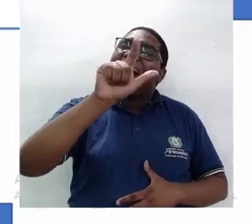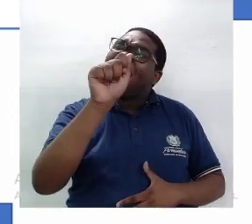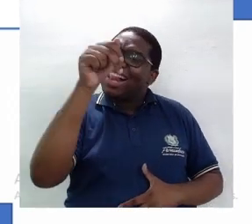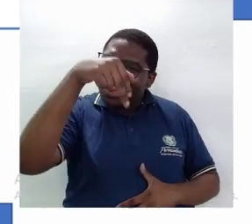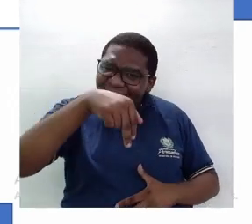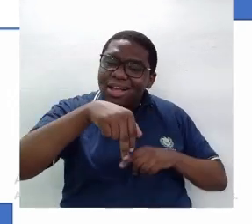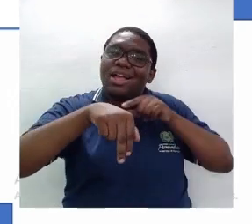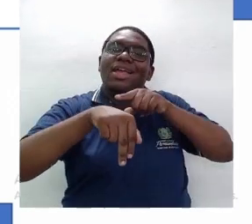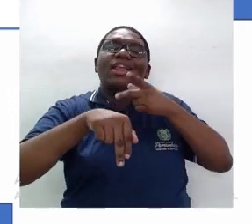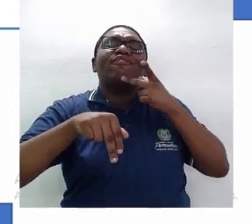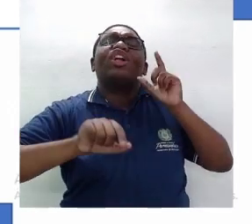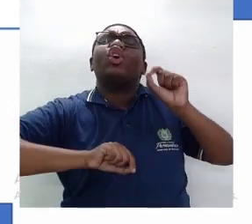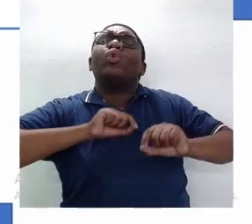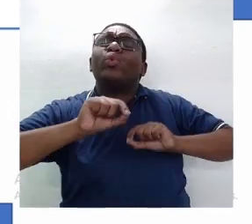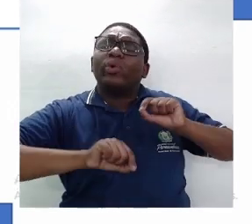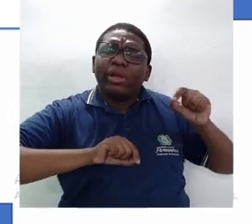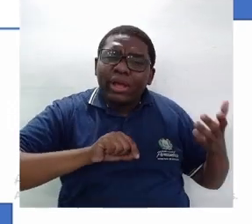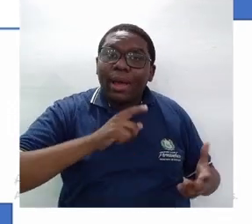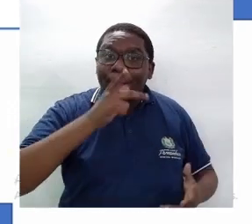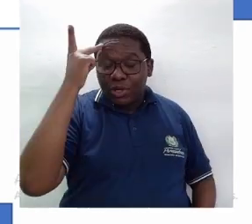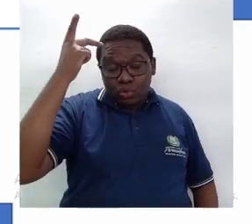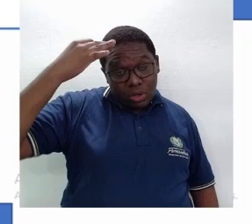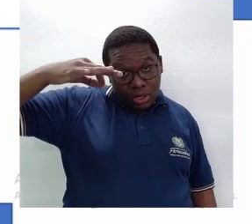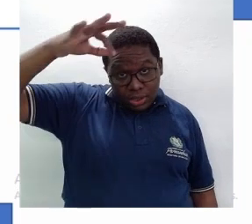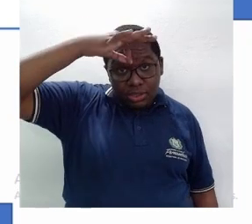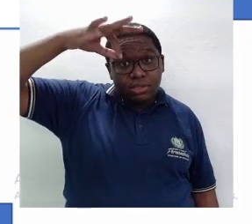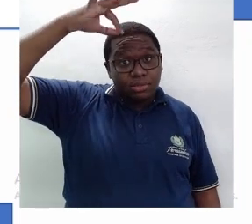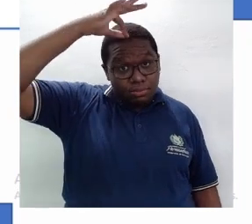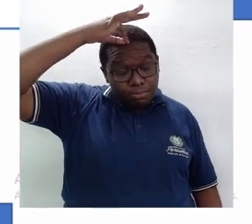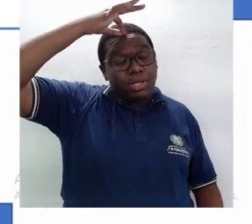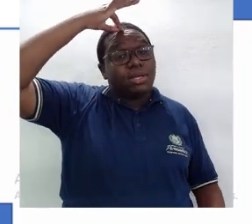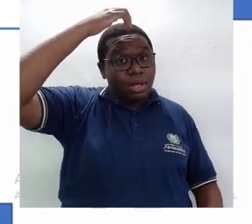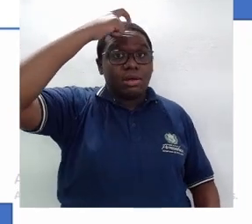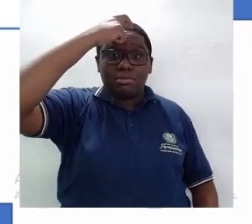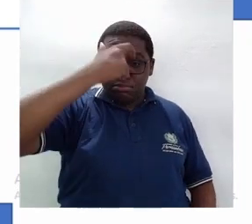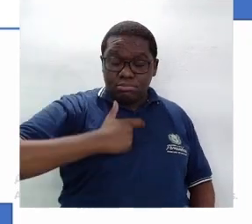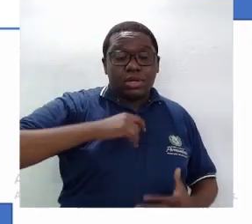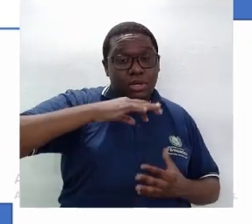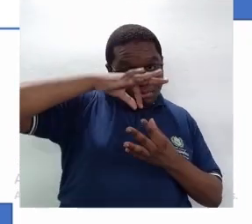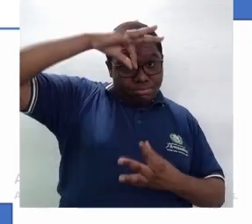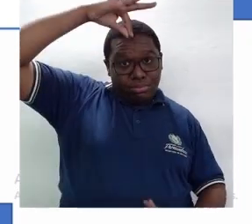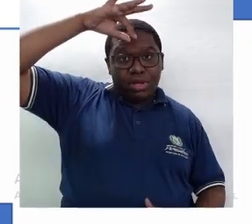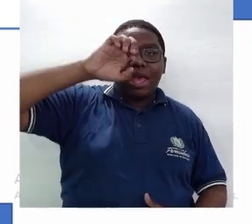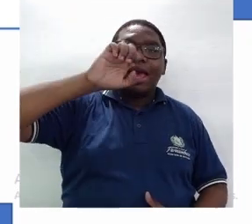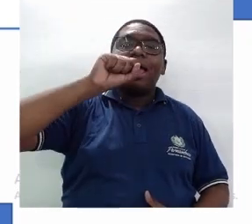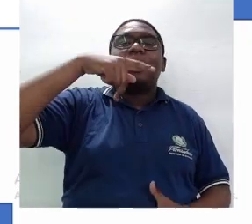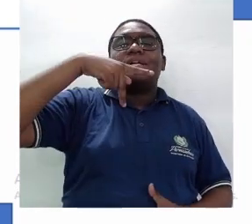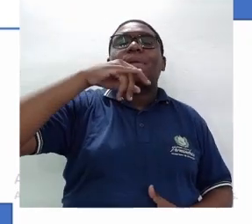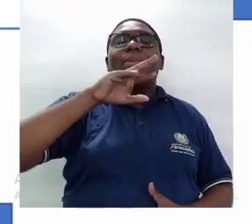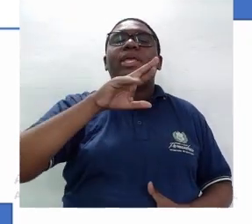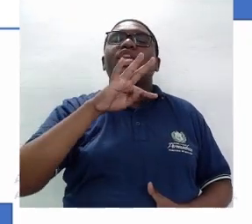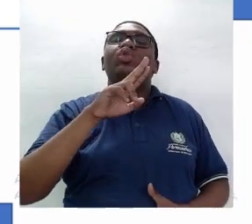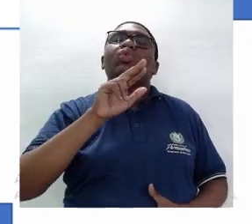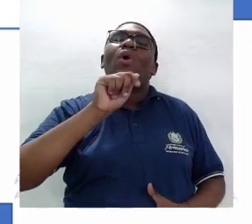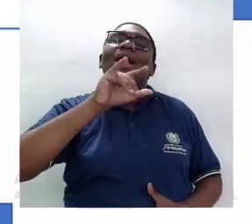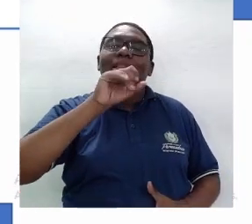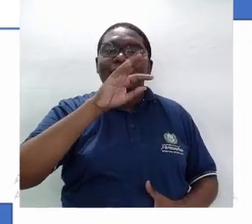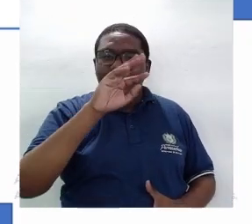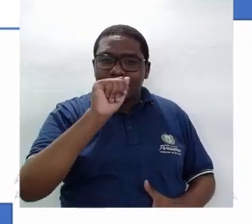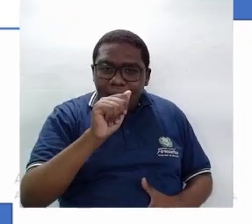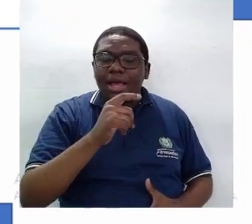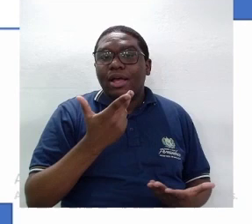todo espírita é necessariamente espiritualista. E sem que todos